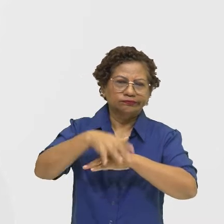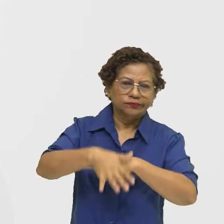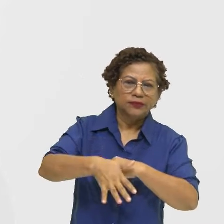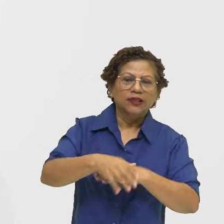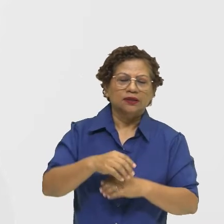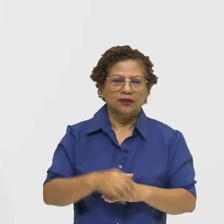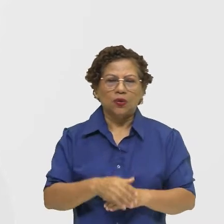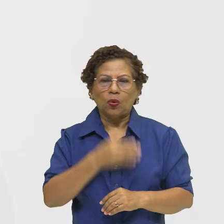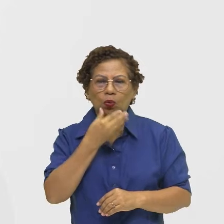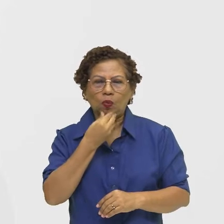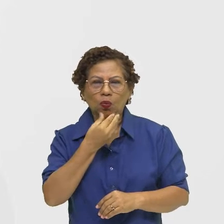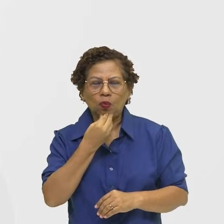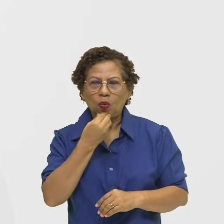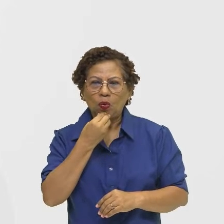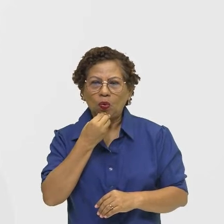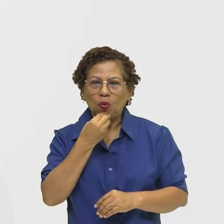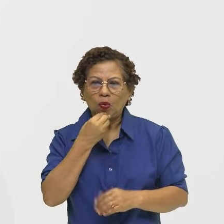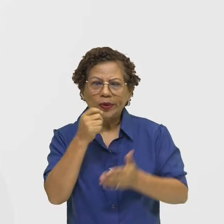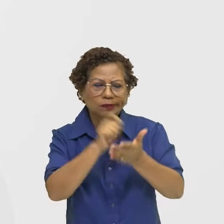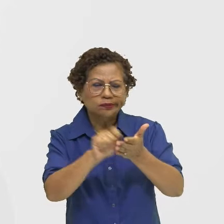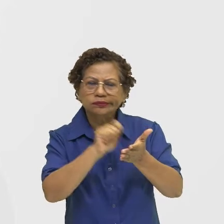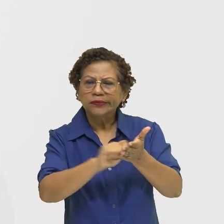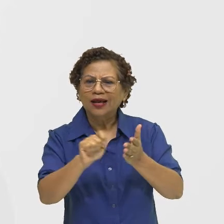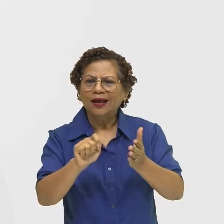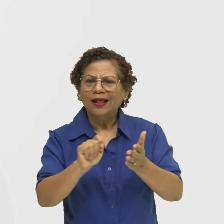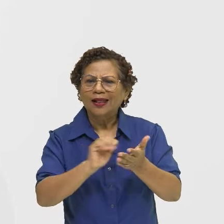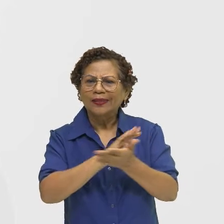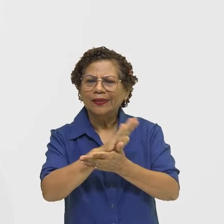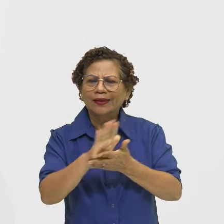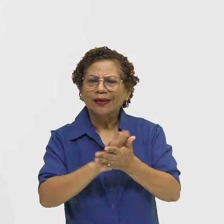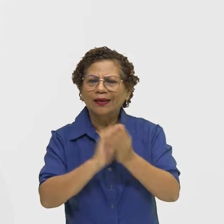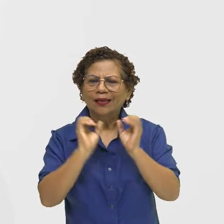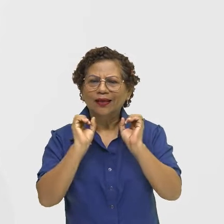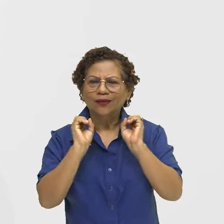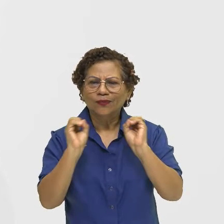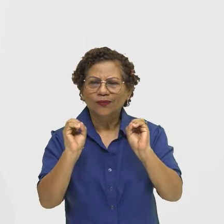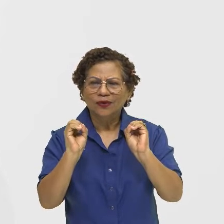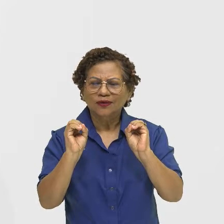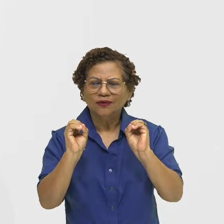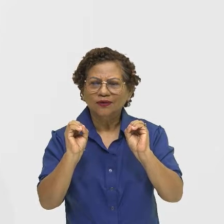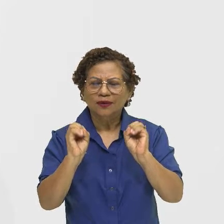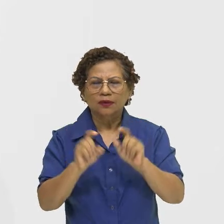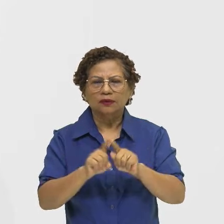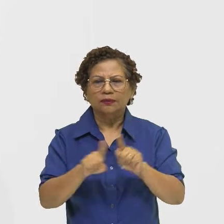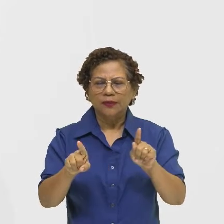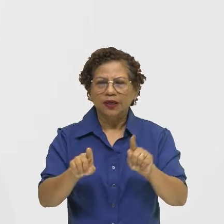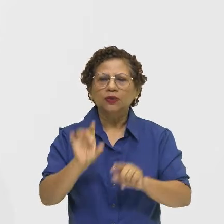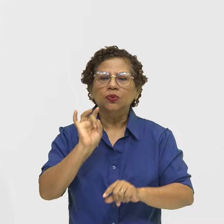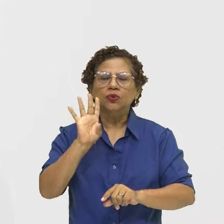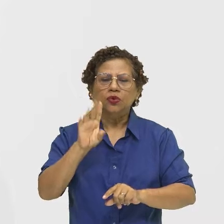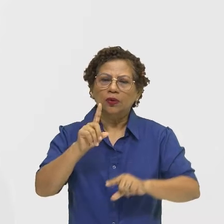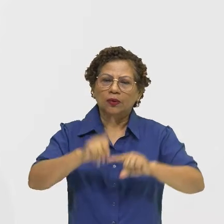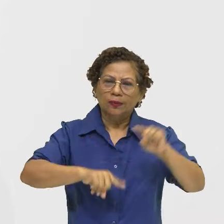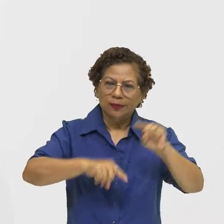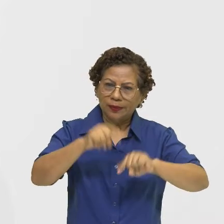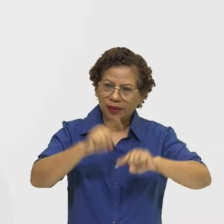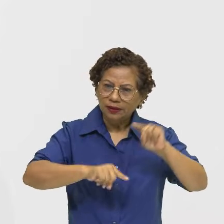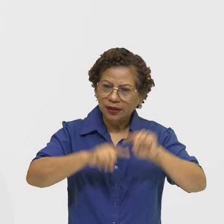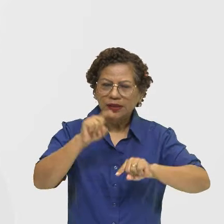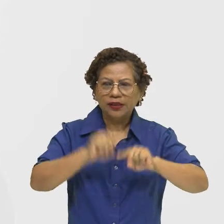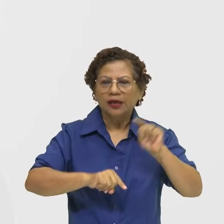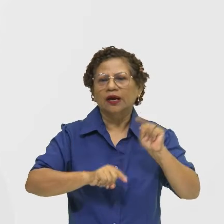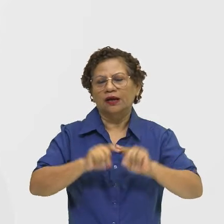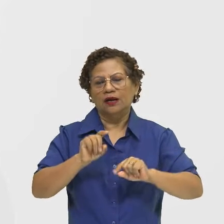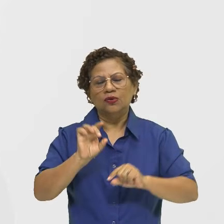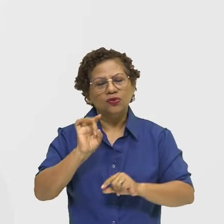não deixou nada registrado, escrito, mas sim ele deixou os seus utensílios, que hoje os